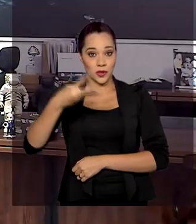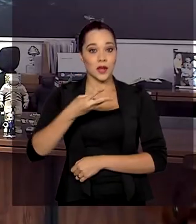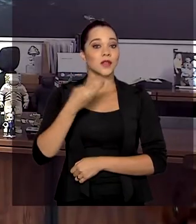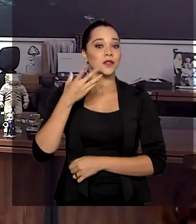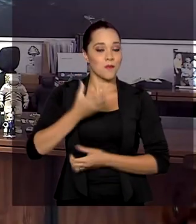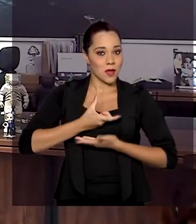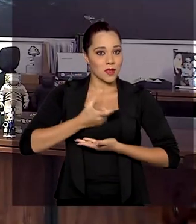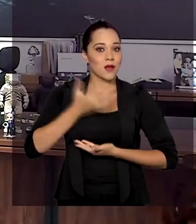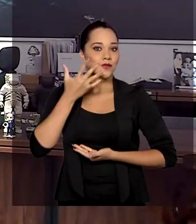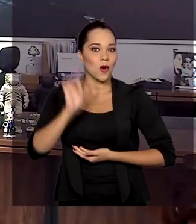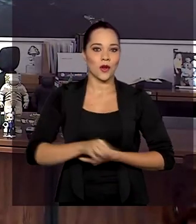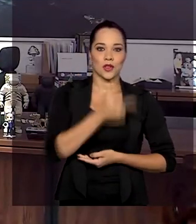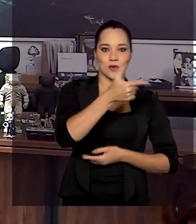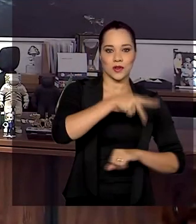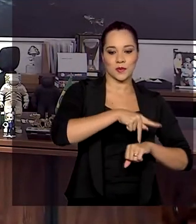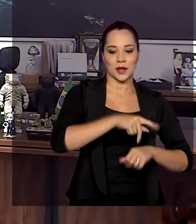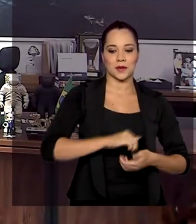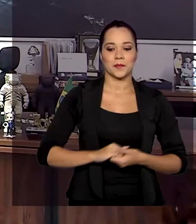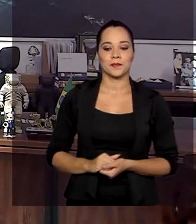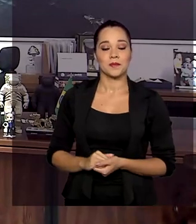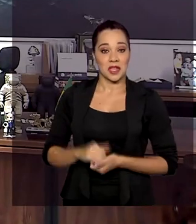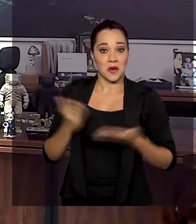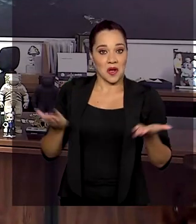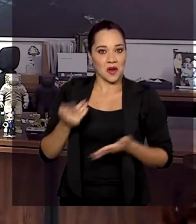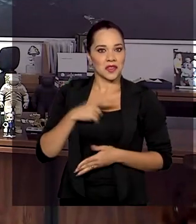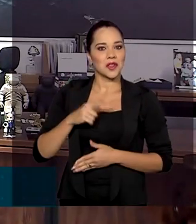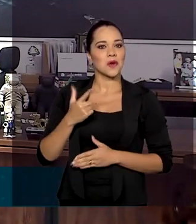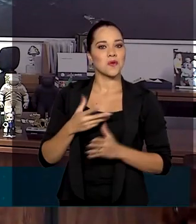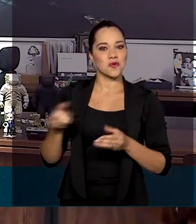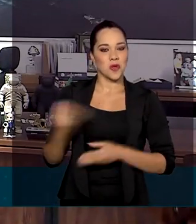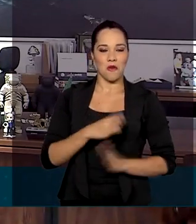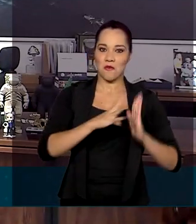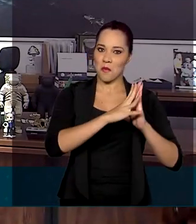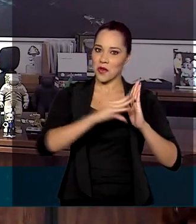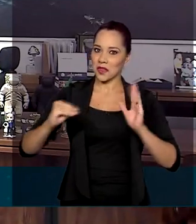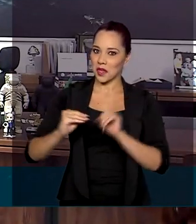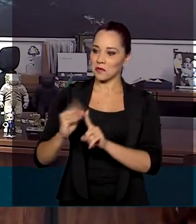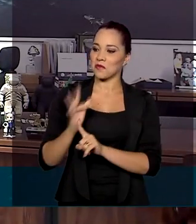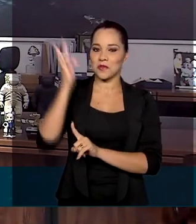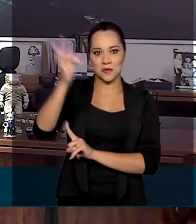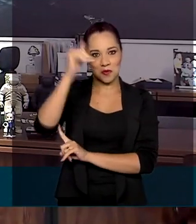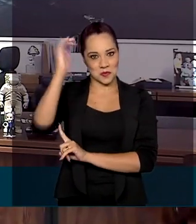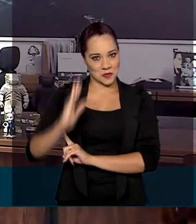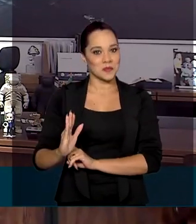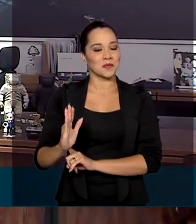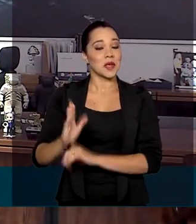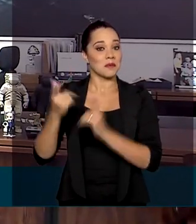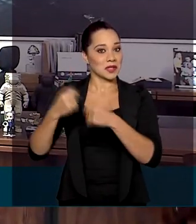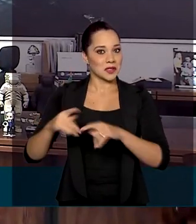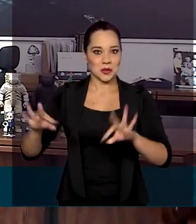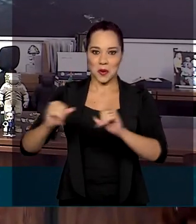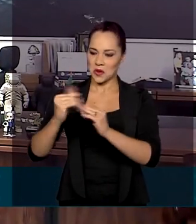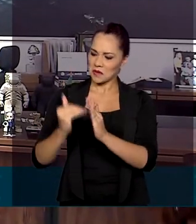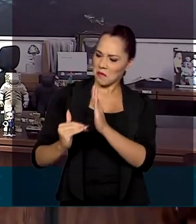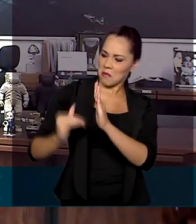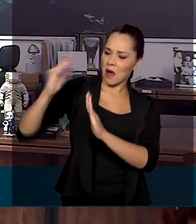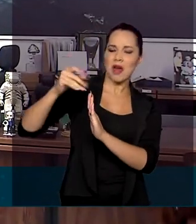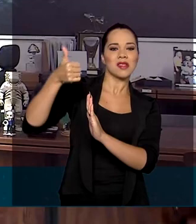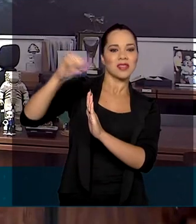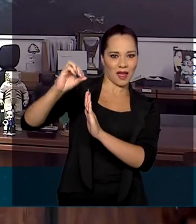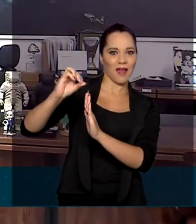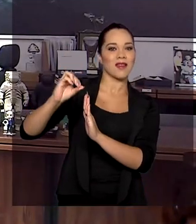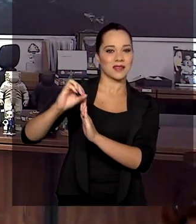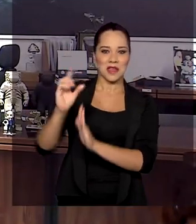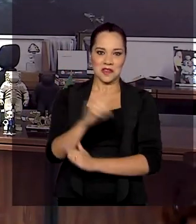prata. A gente colocou um novo padrão para os próximos times do Brasil. Eles têm que estar todos no top 10. A gente agora vai